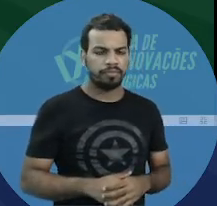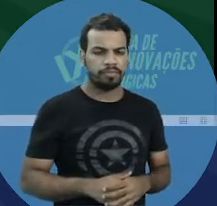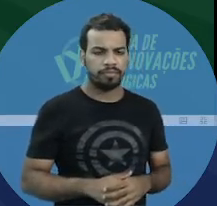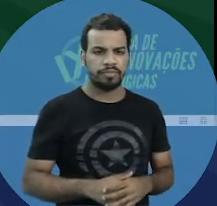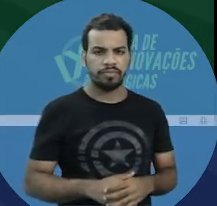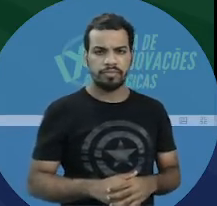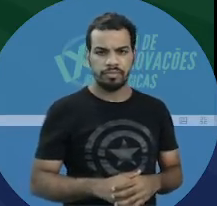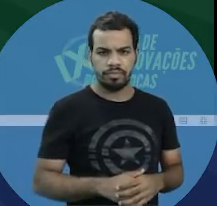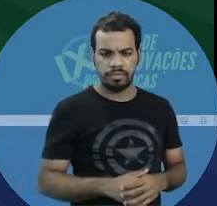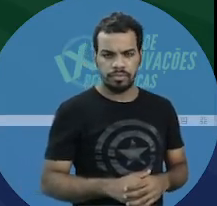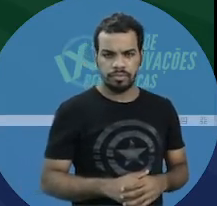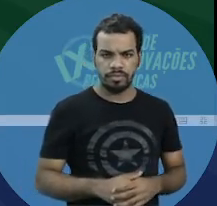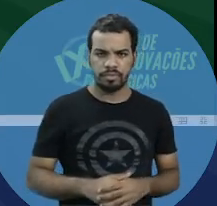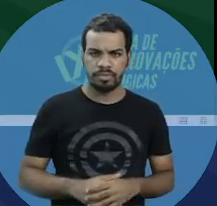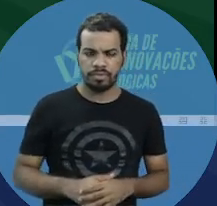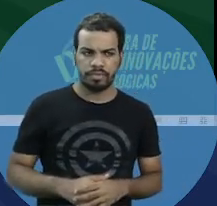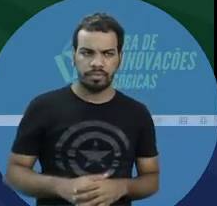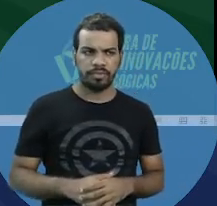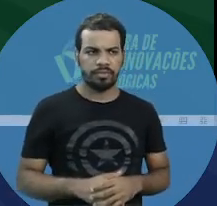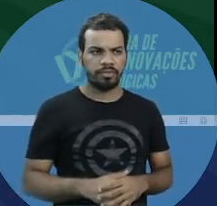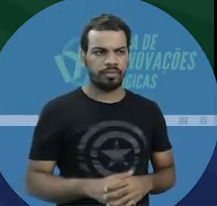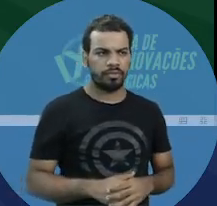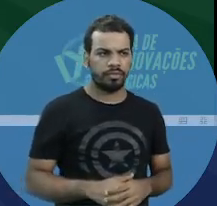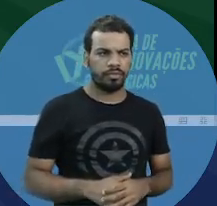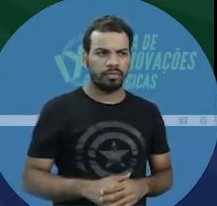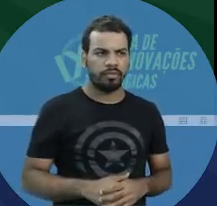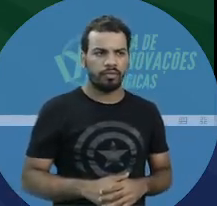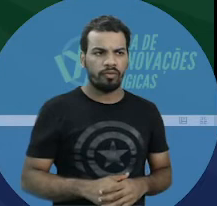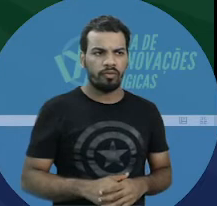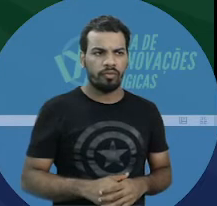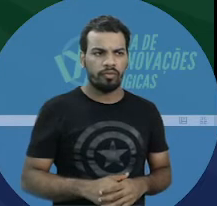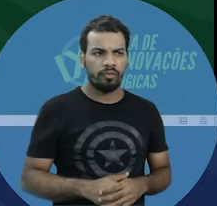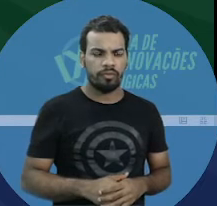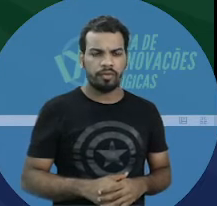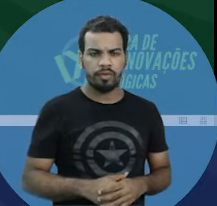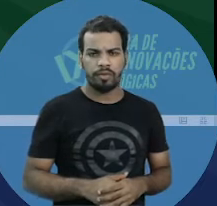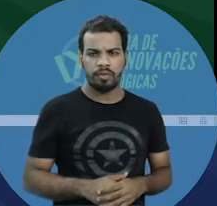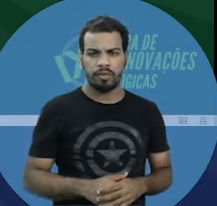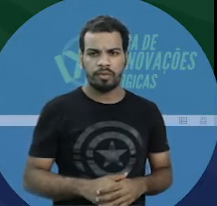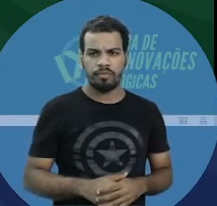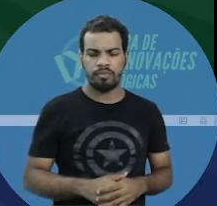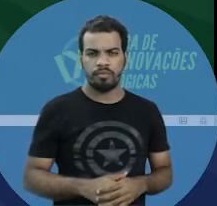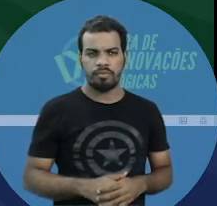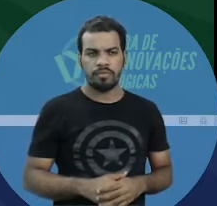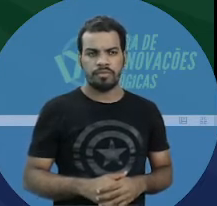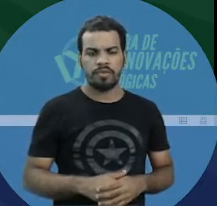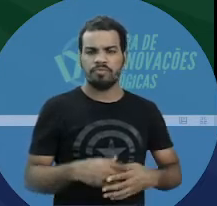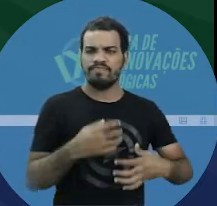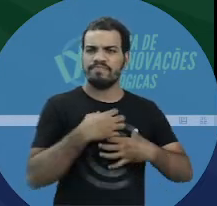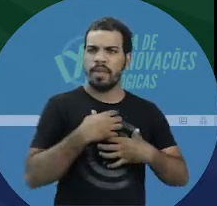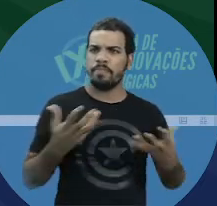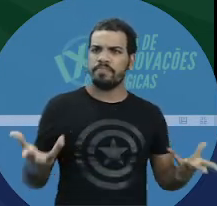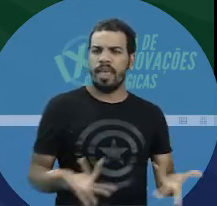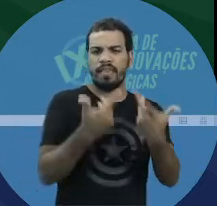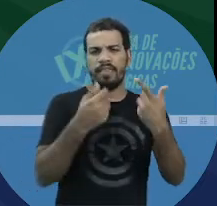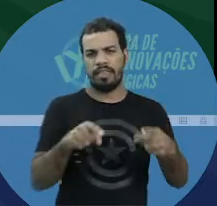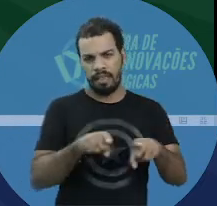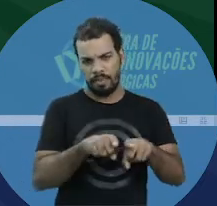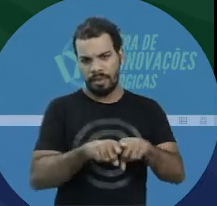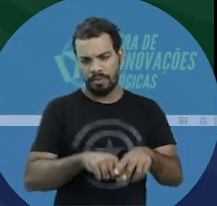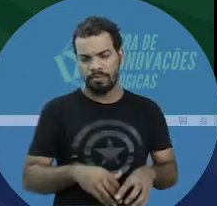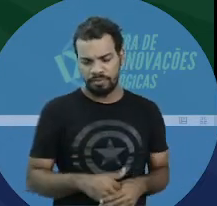na horta. E foi uma coisa assim que eu fiquei assim maravilhada com isso também,